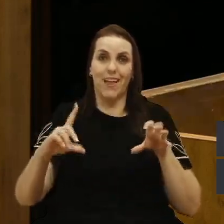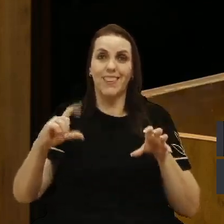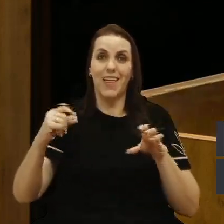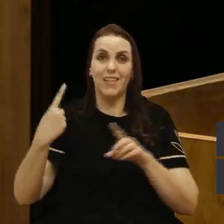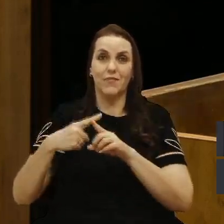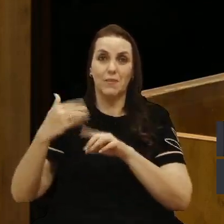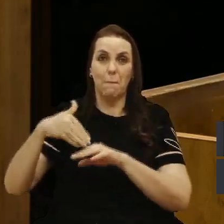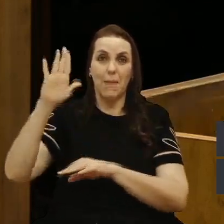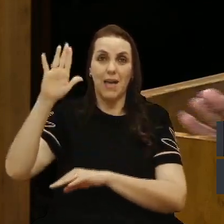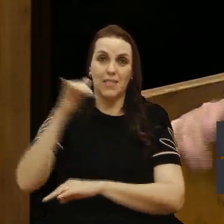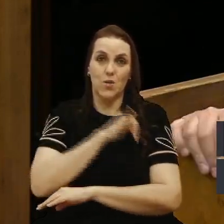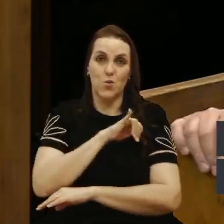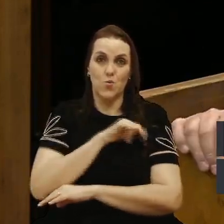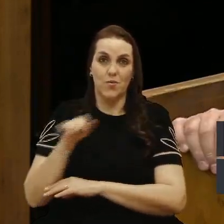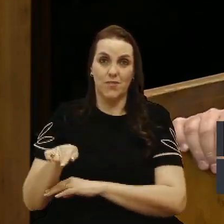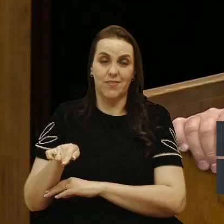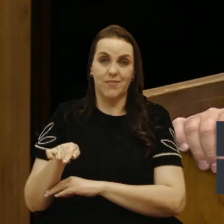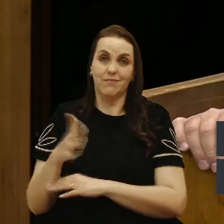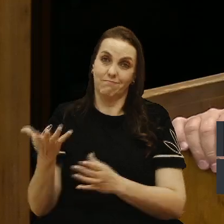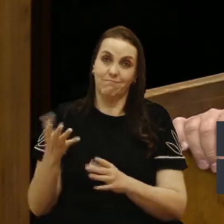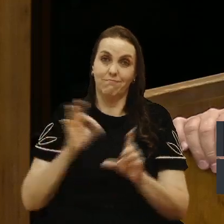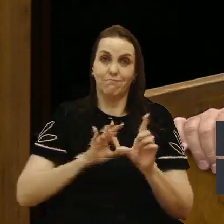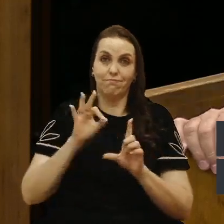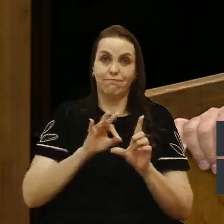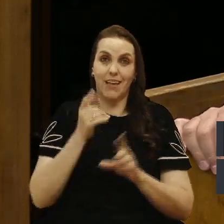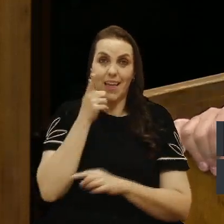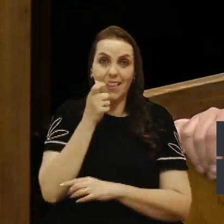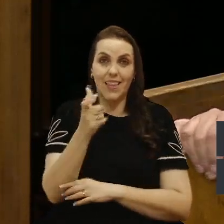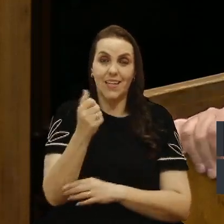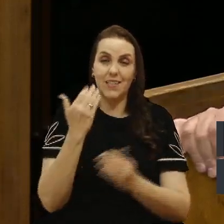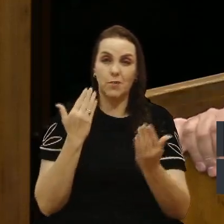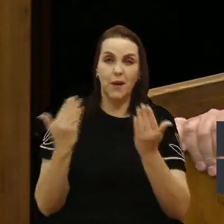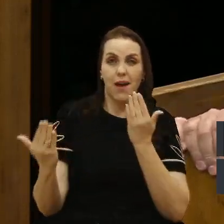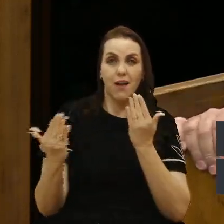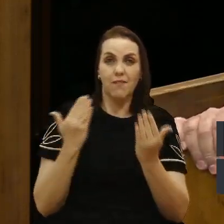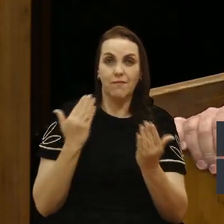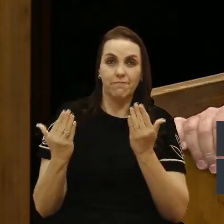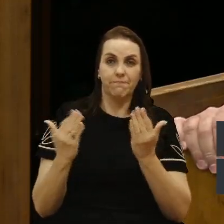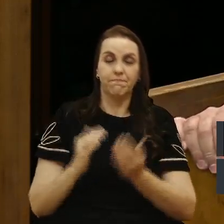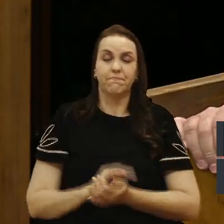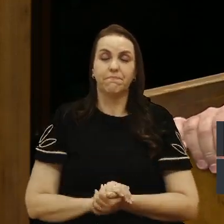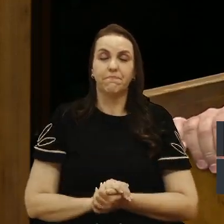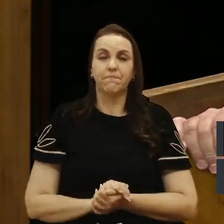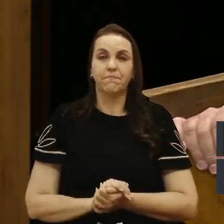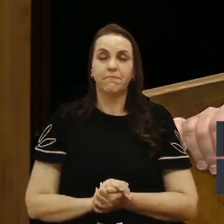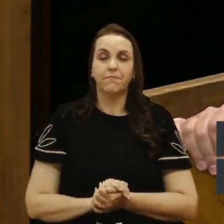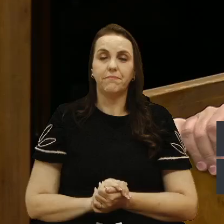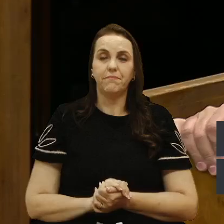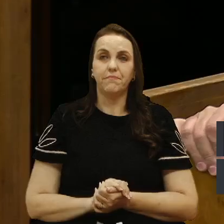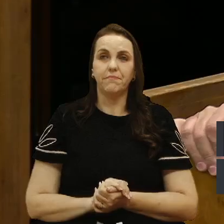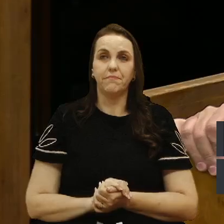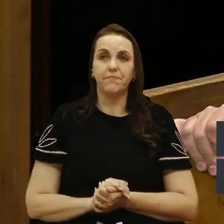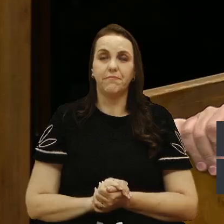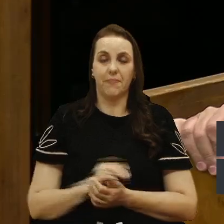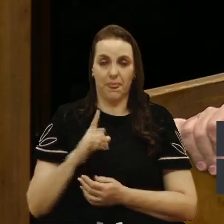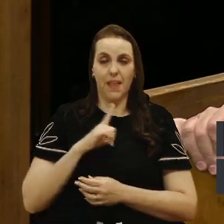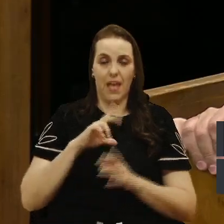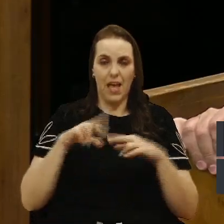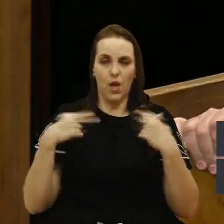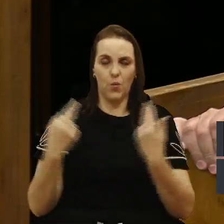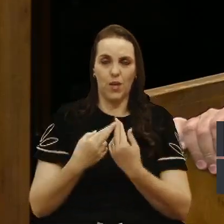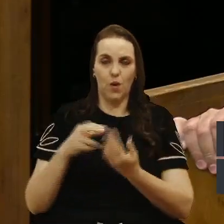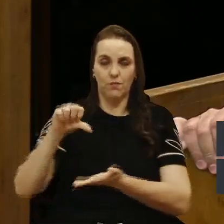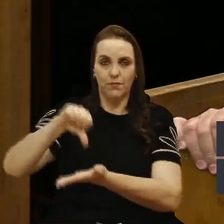Mas são proporções interessantes para nós avaliarmos. Nós tivemos numa reunião na sede